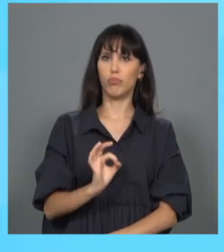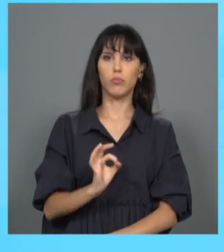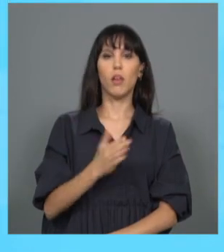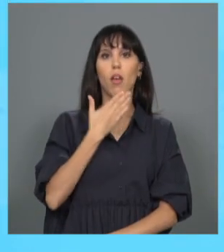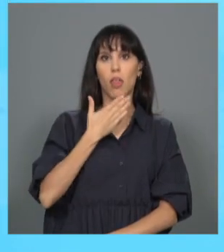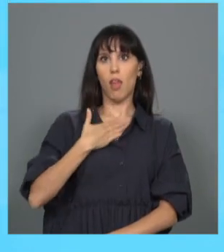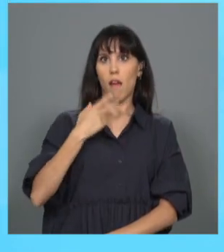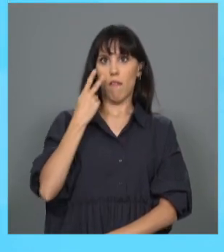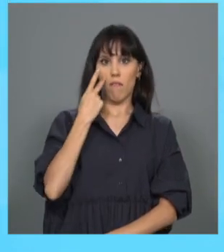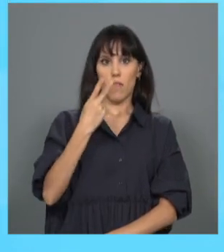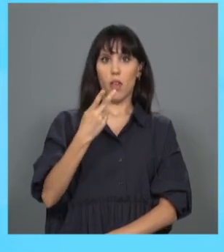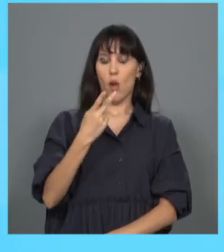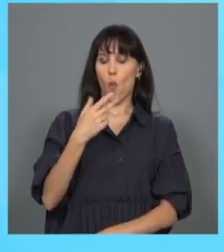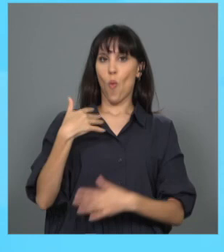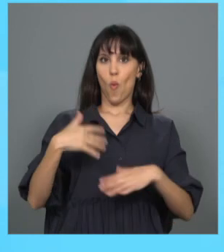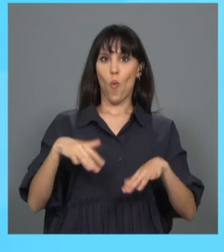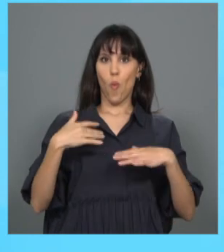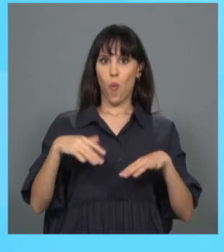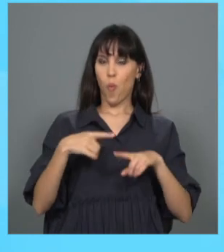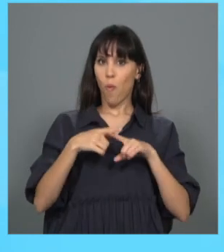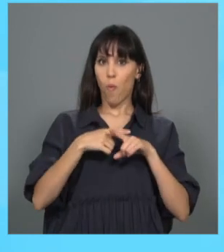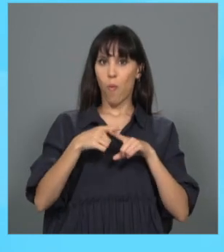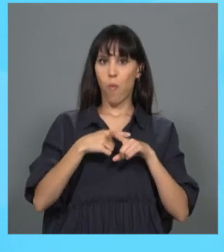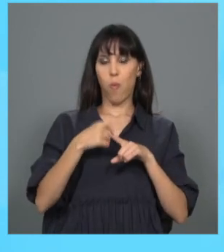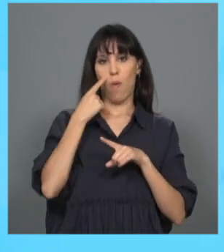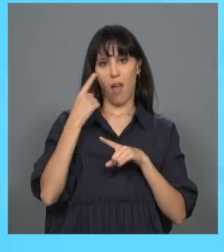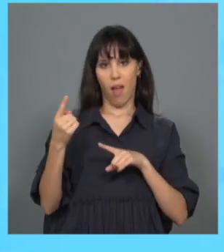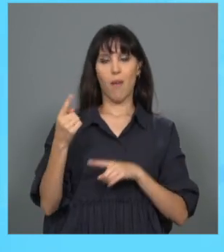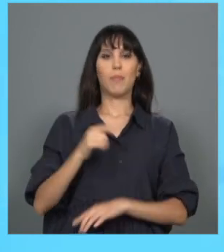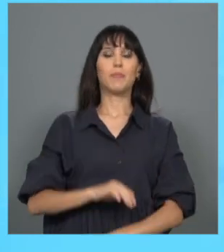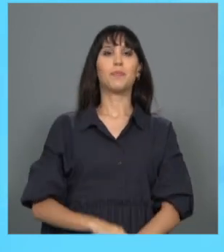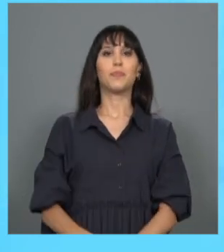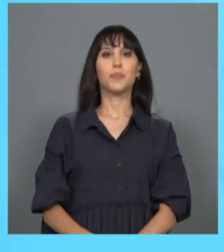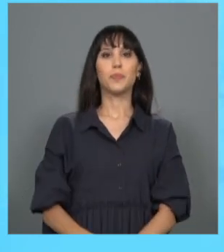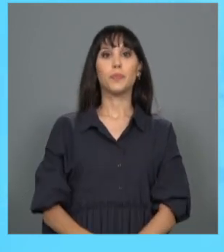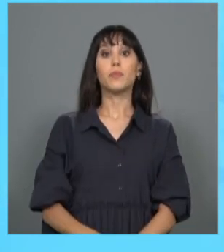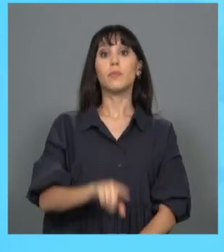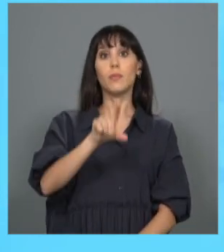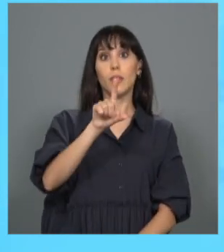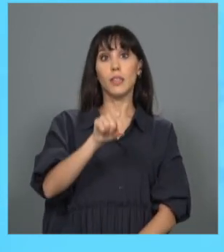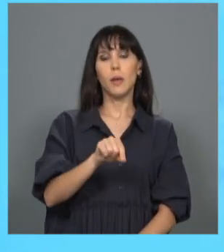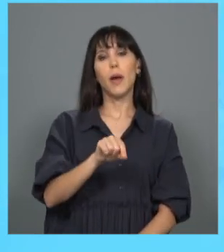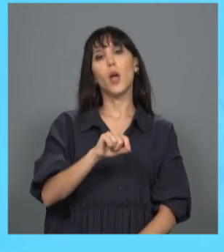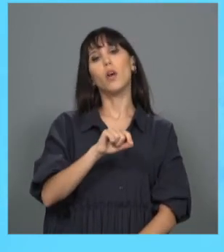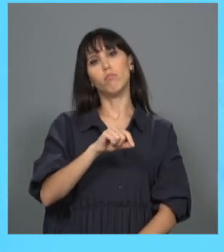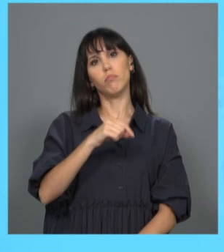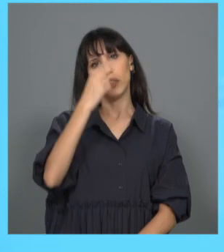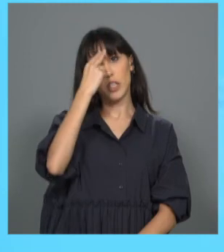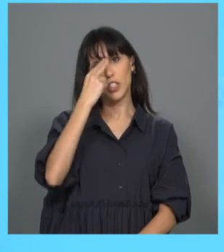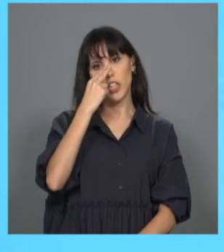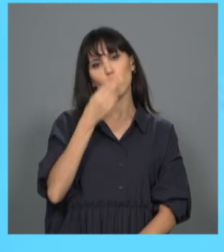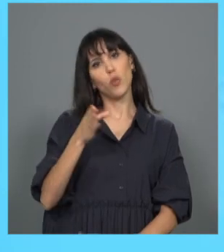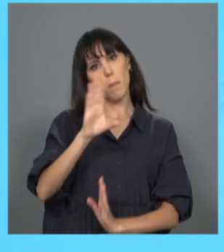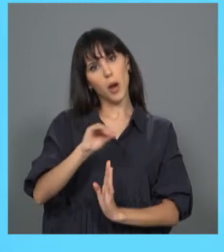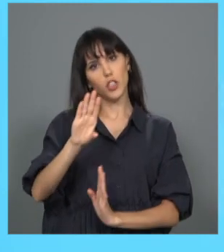Fascina-nos esse castelo. Neuschwanstein. Mas há ainda outros castelos mandados